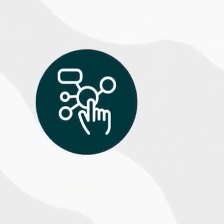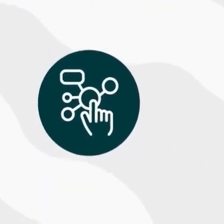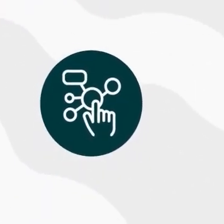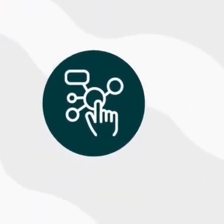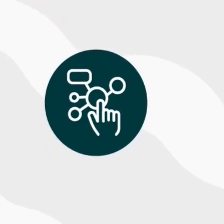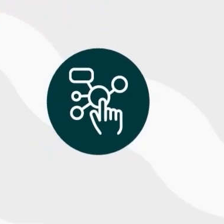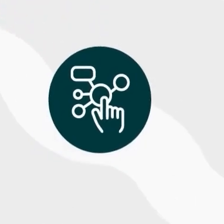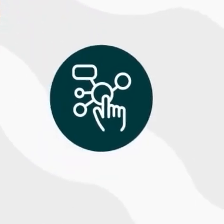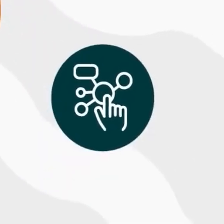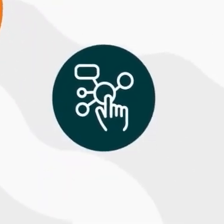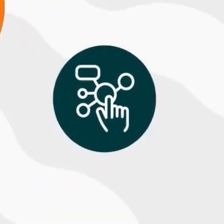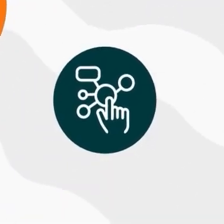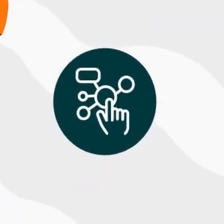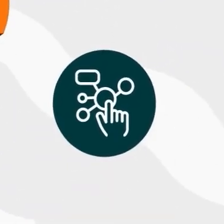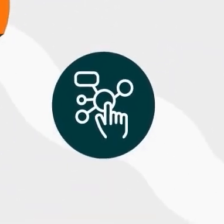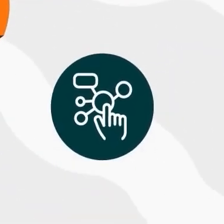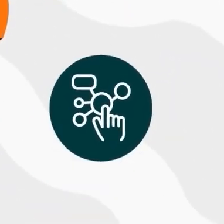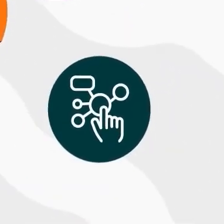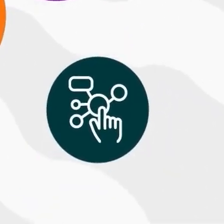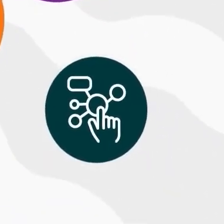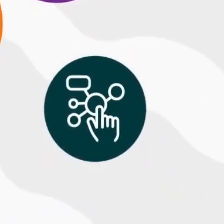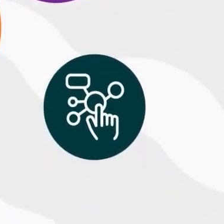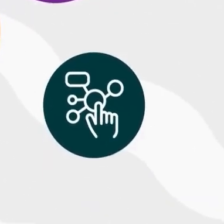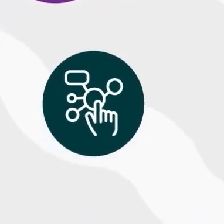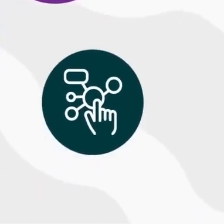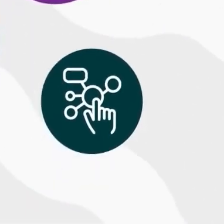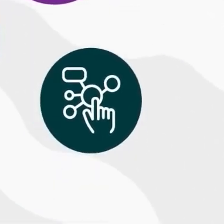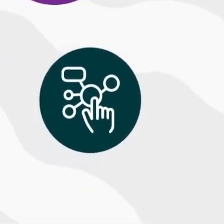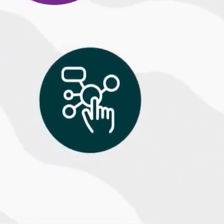Transcrição Legendas Pedro Negri